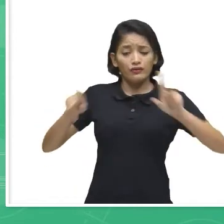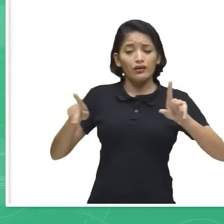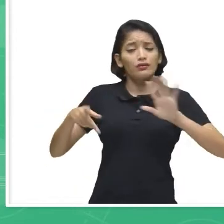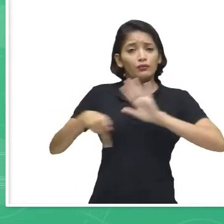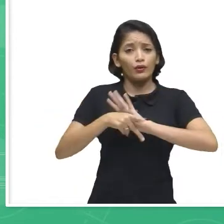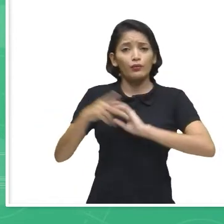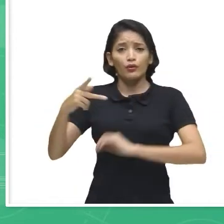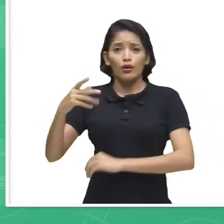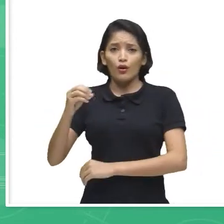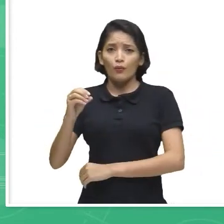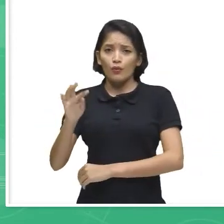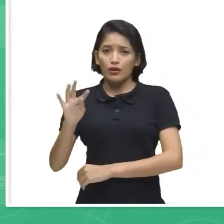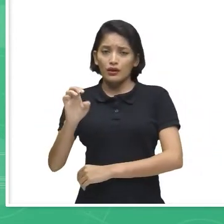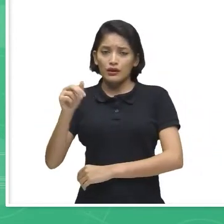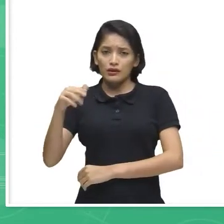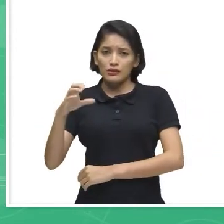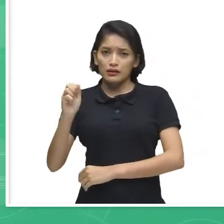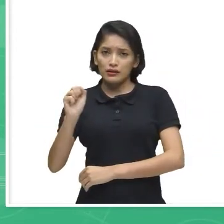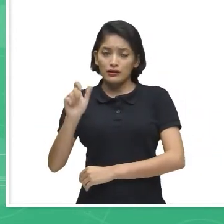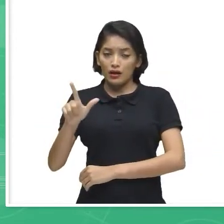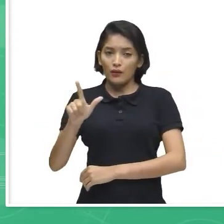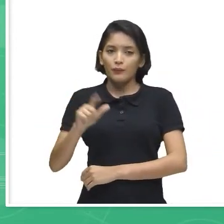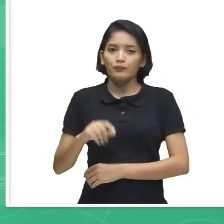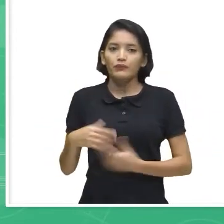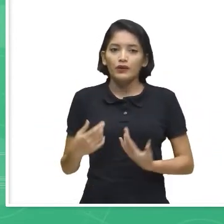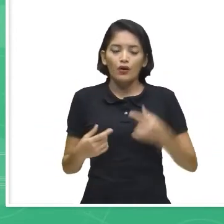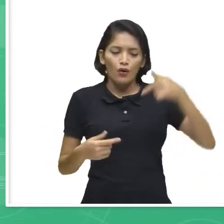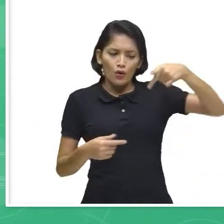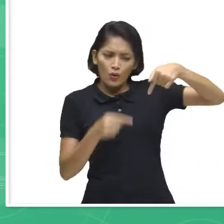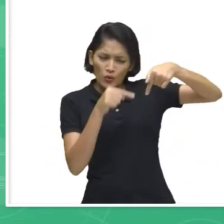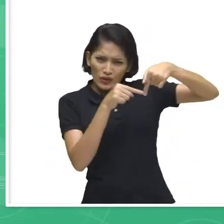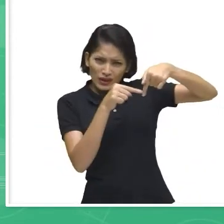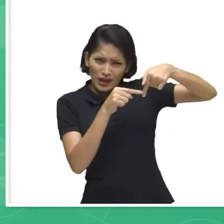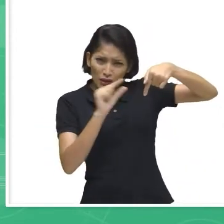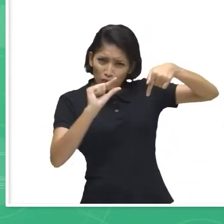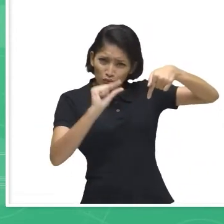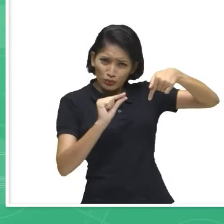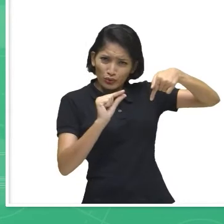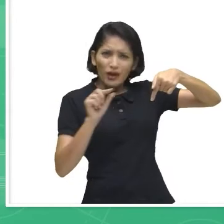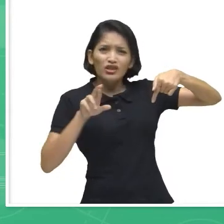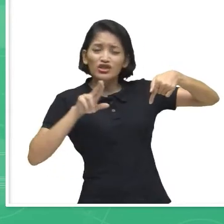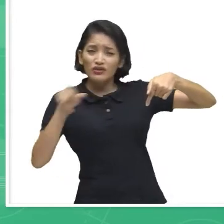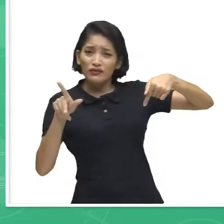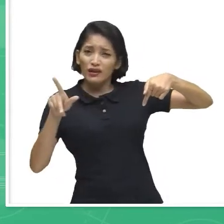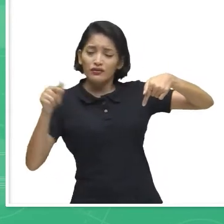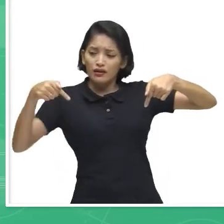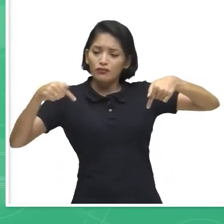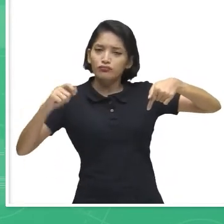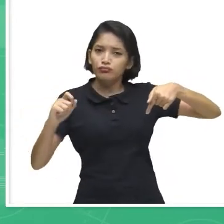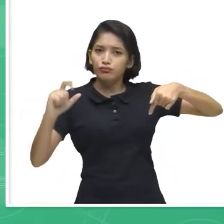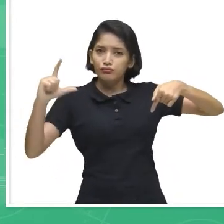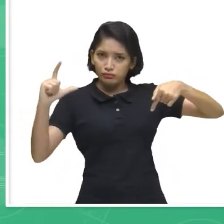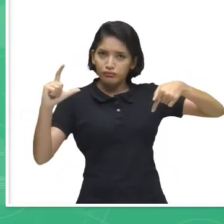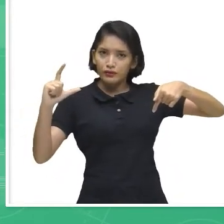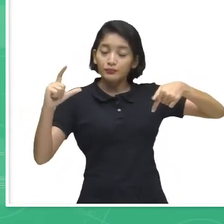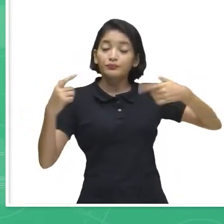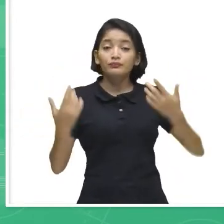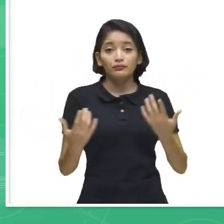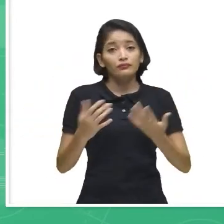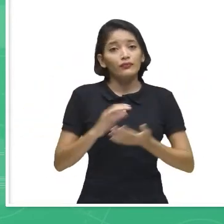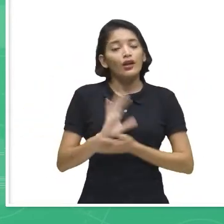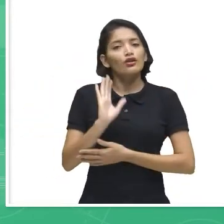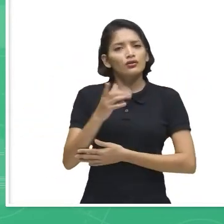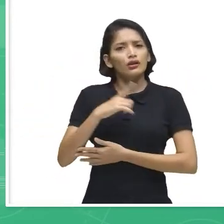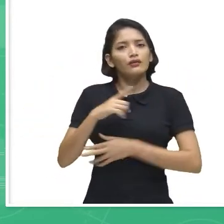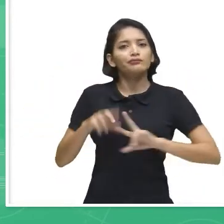potencial. Essa carga Qzinho, tá vendo que é diferente lá da carga do início, que é a nossa carga geradora? Aí já existe